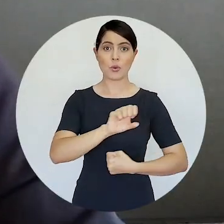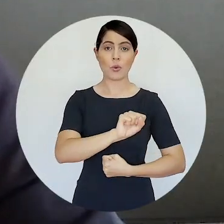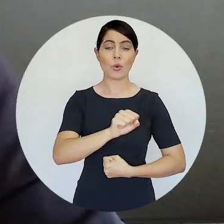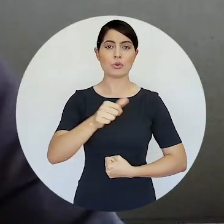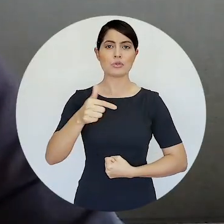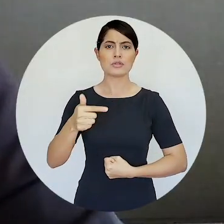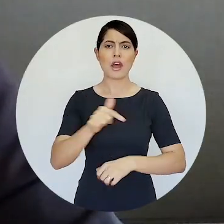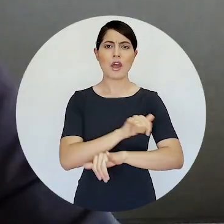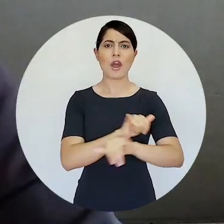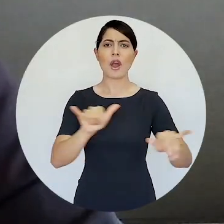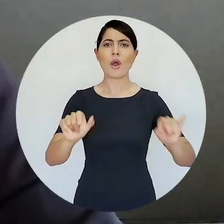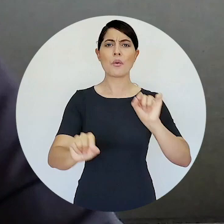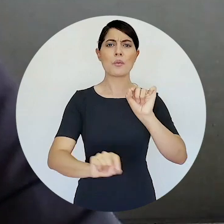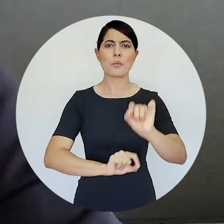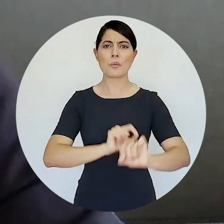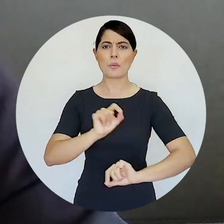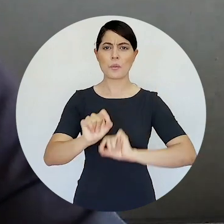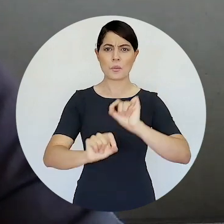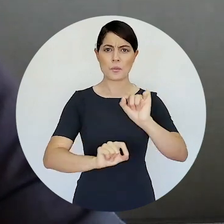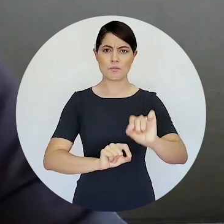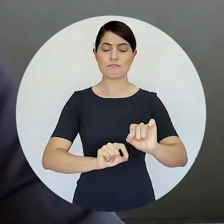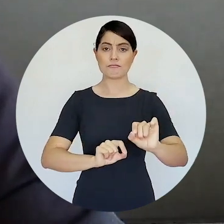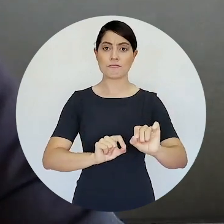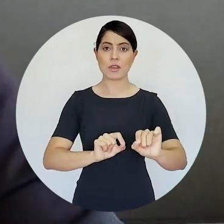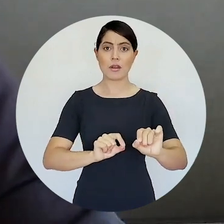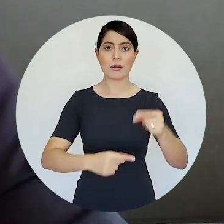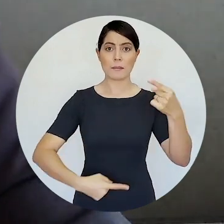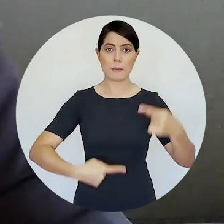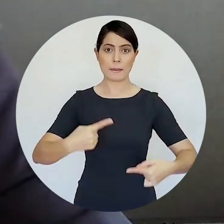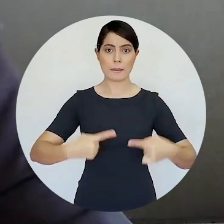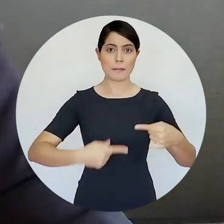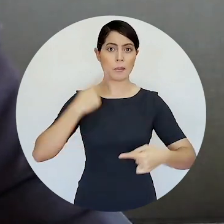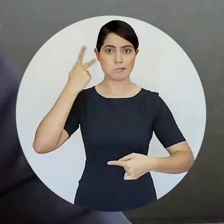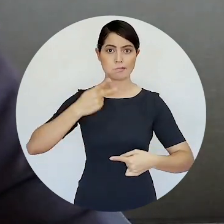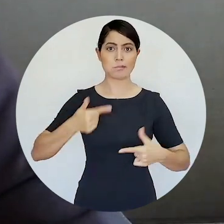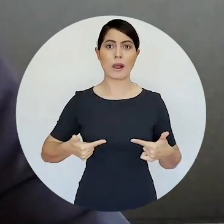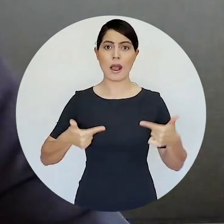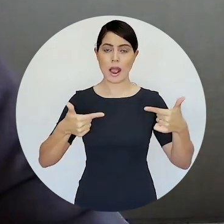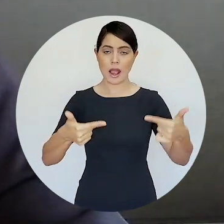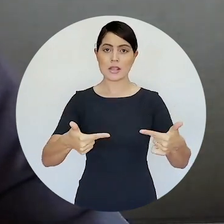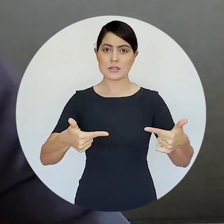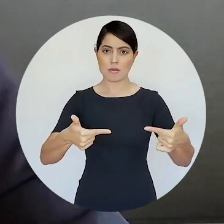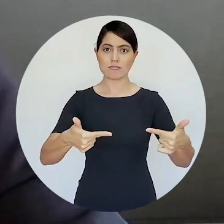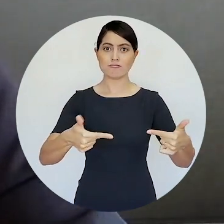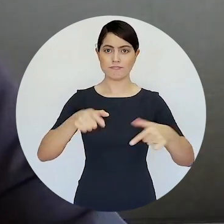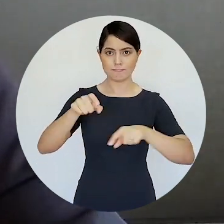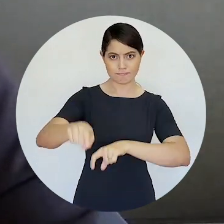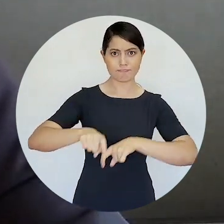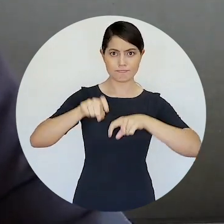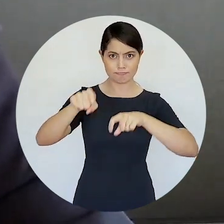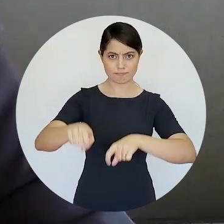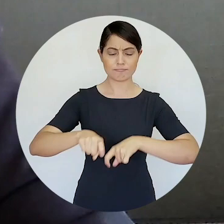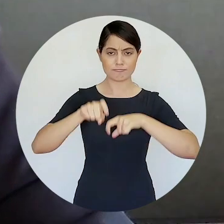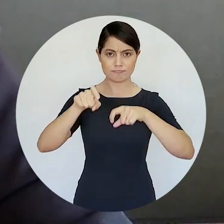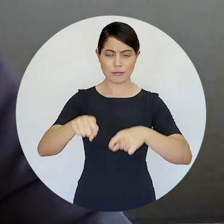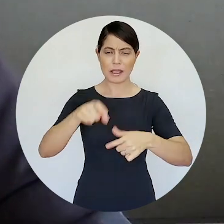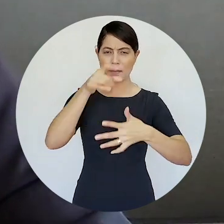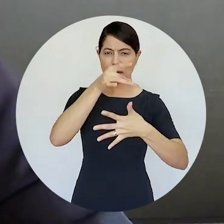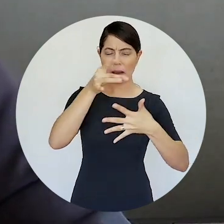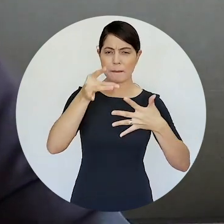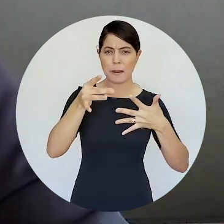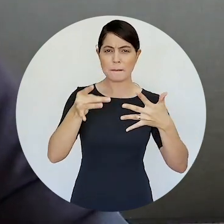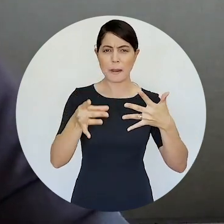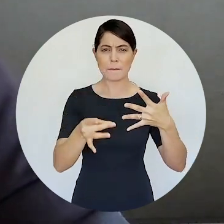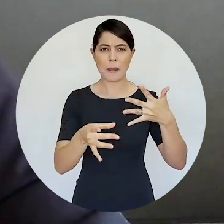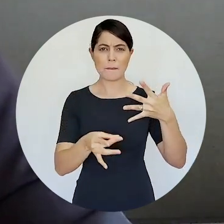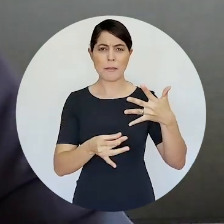artigo 187 prevê a Política Nacional Agrícola e elenca aí alguns parâmetros, algumas diretrizes que devem